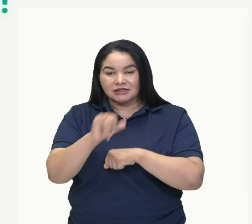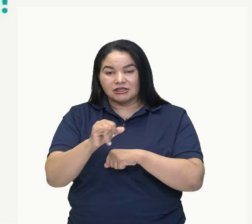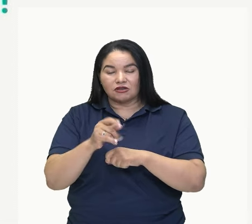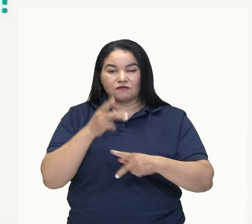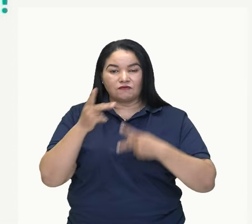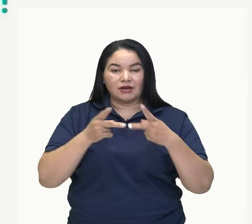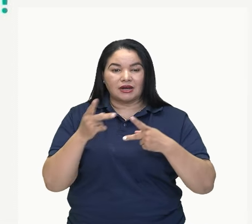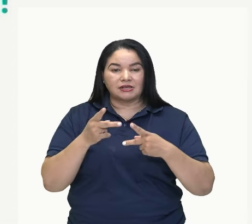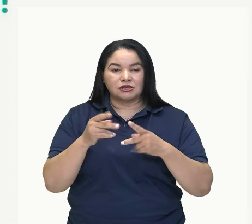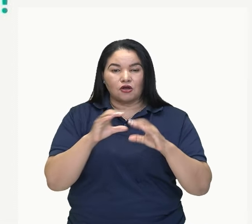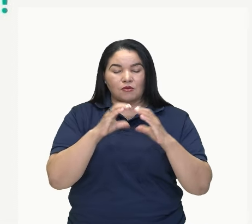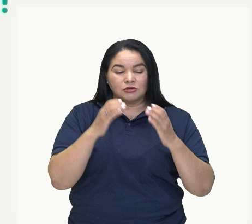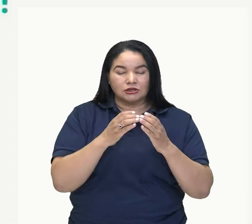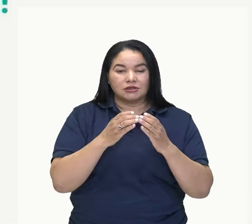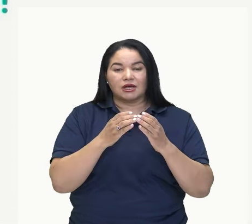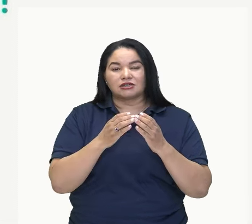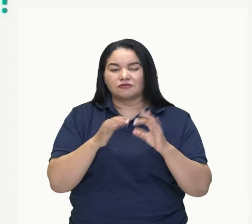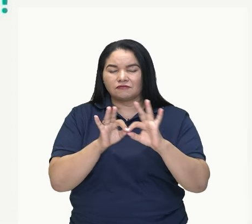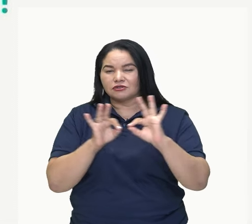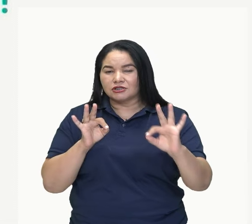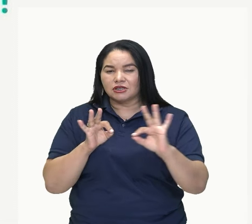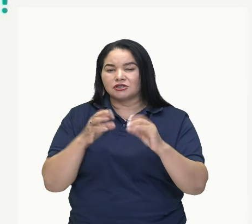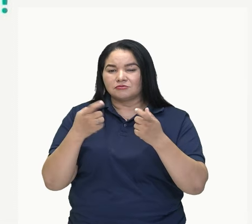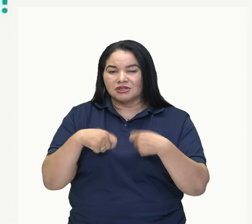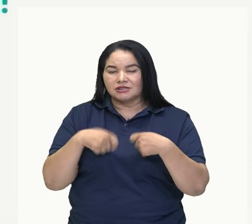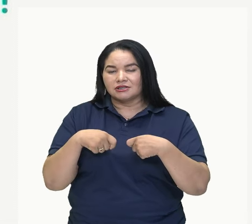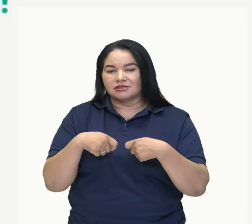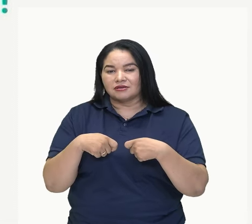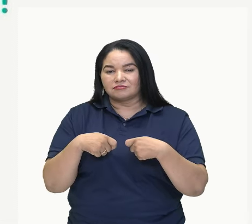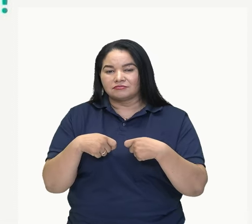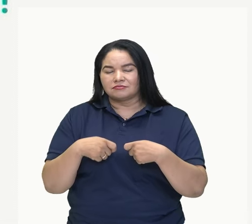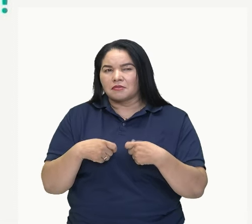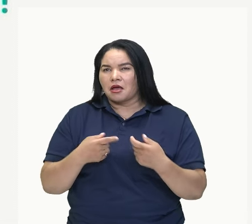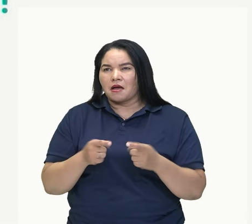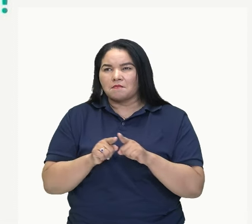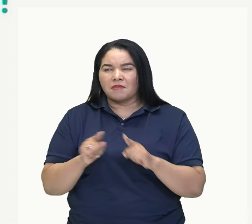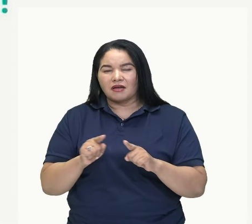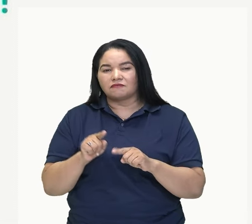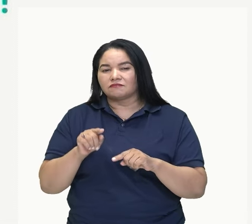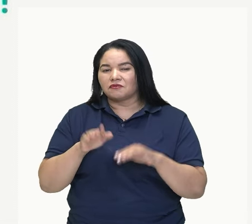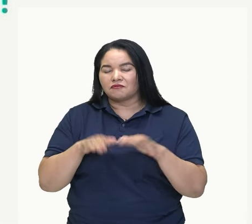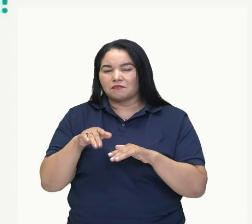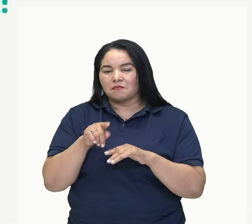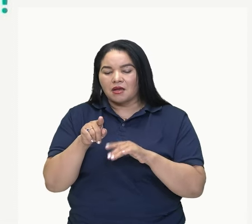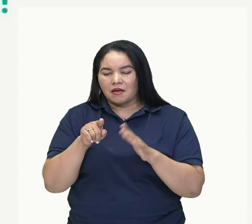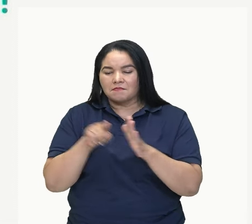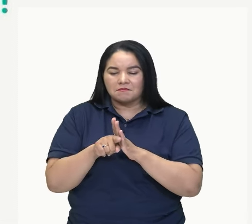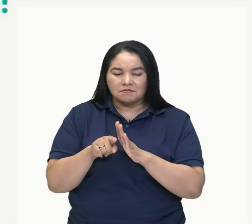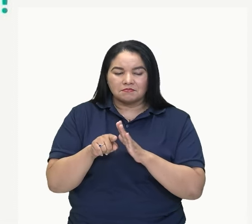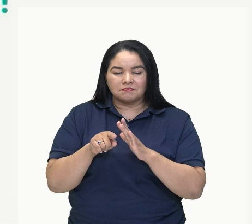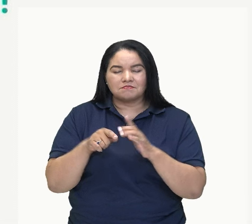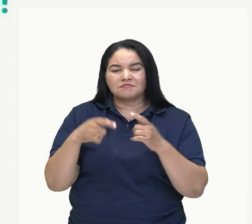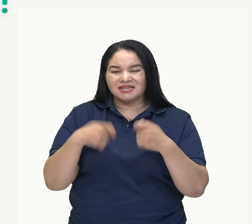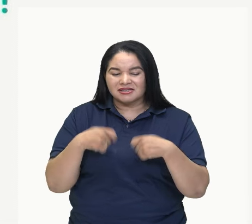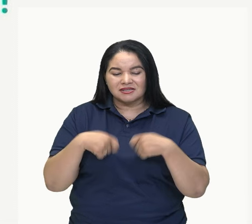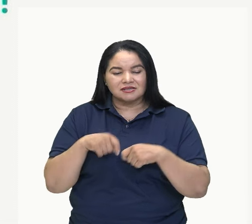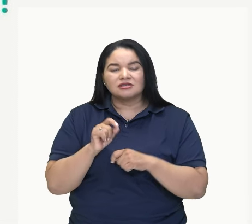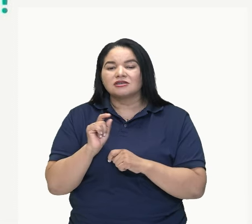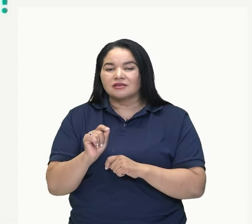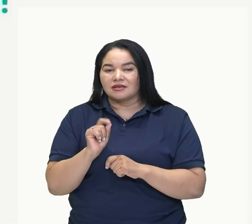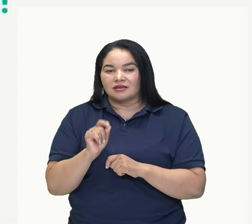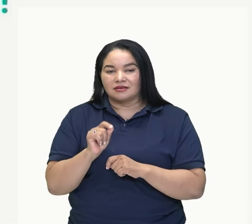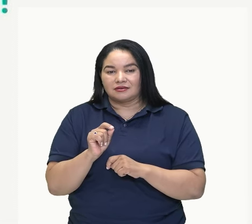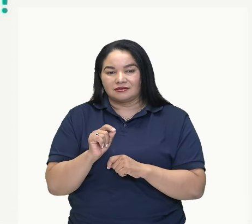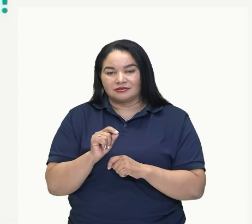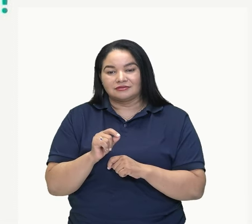as comunidades afastadas precisam, vocês automaticamente me perguntariam, precisam de quê?